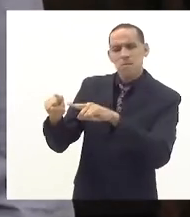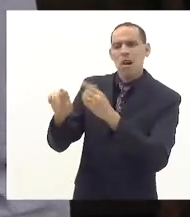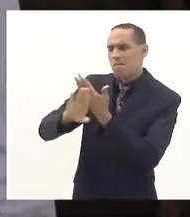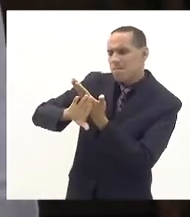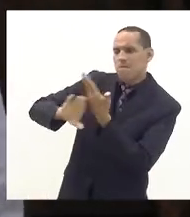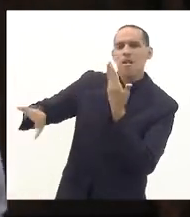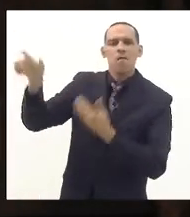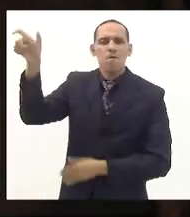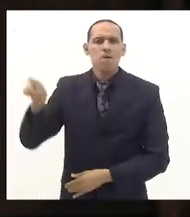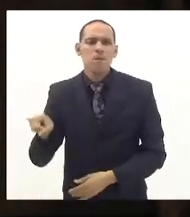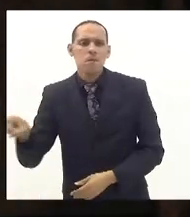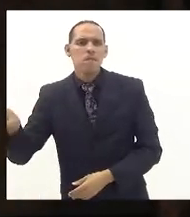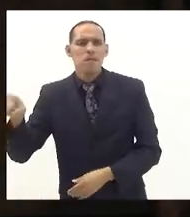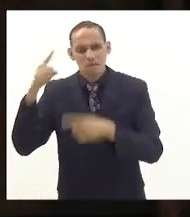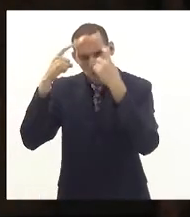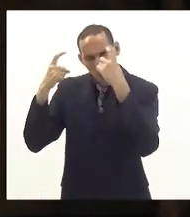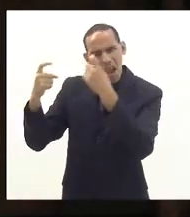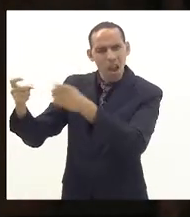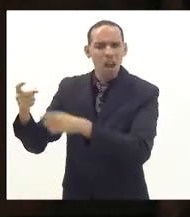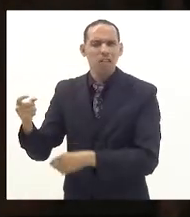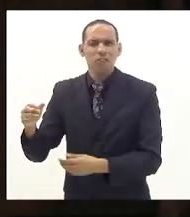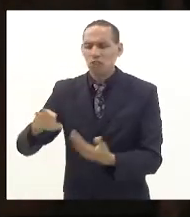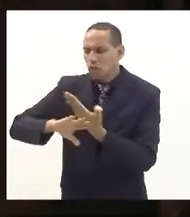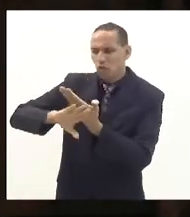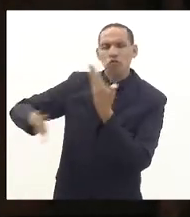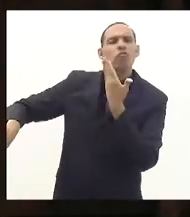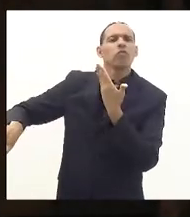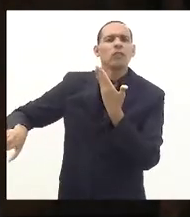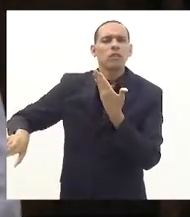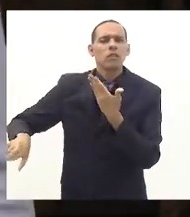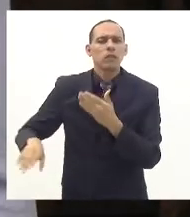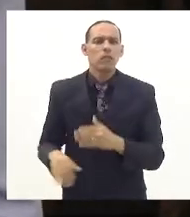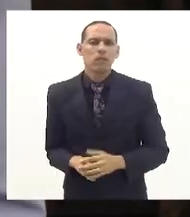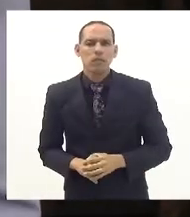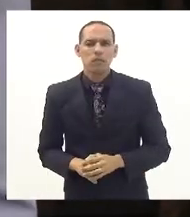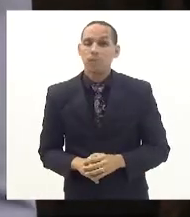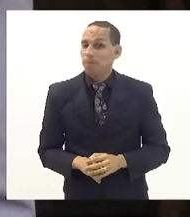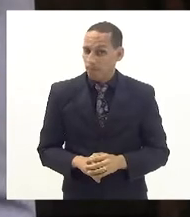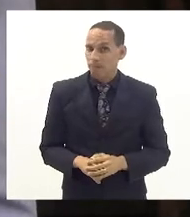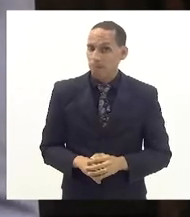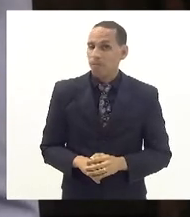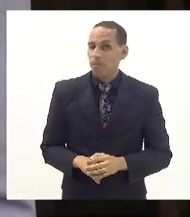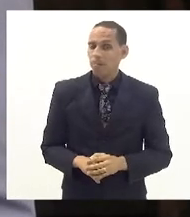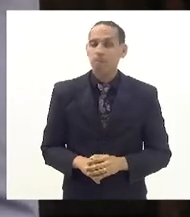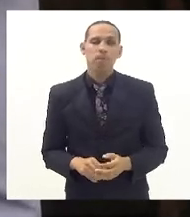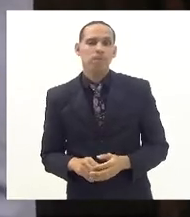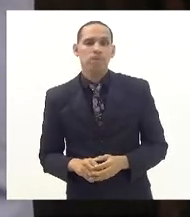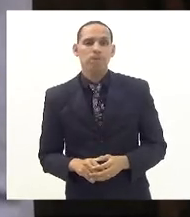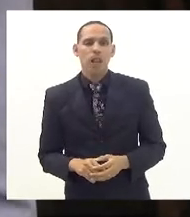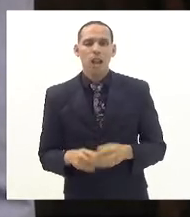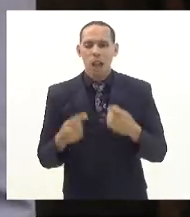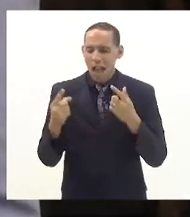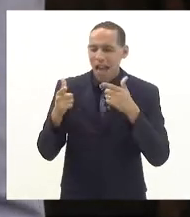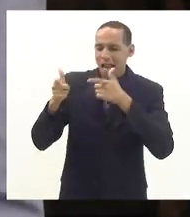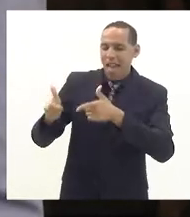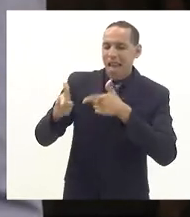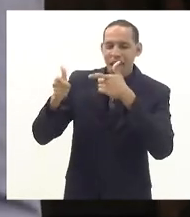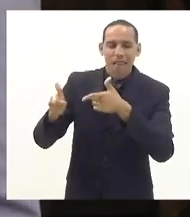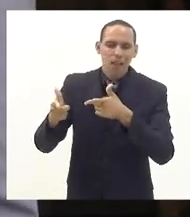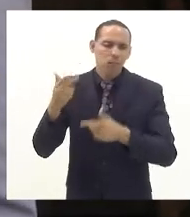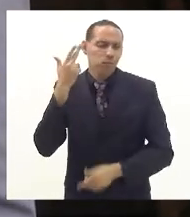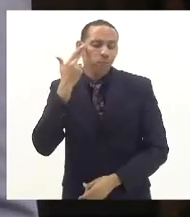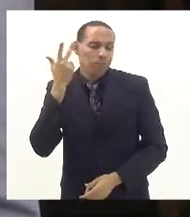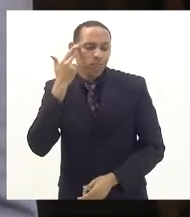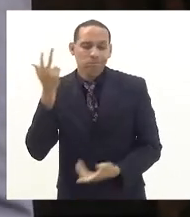das torcidas, aqueles que praticam a violência. Uma coisa é a provocação, que é normal.